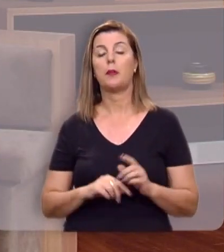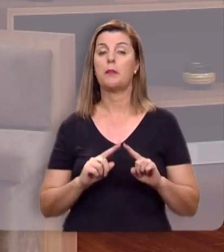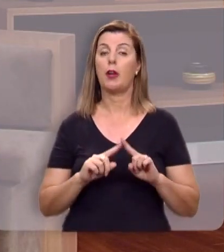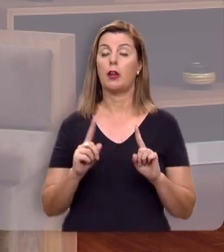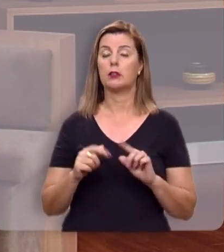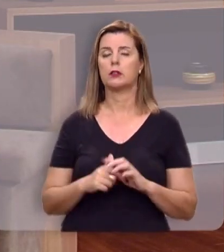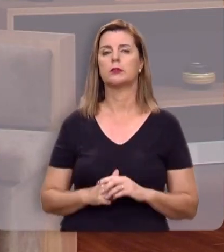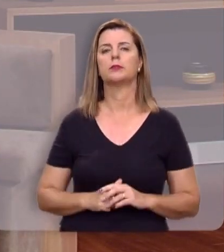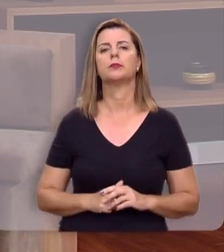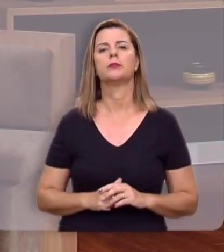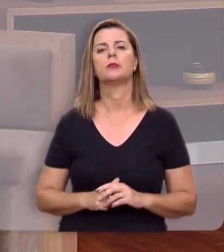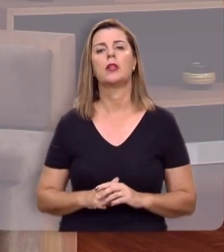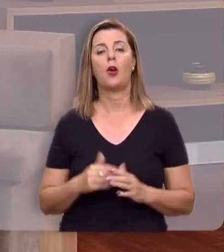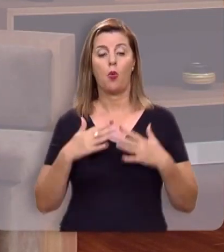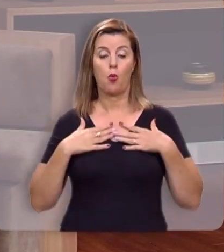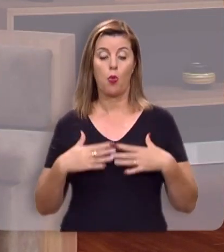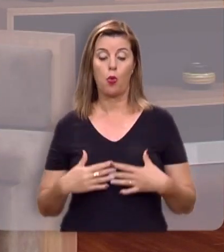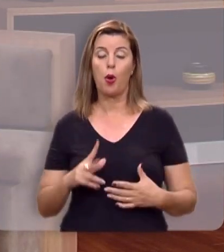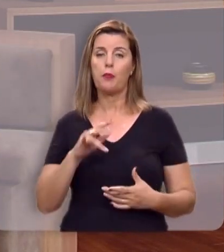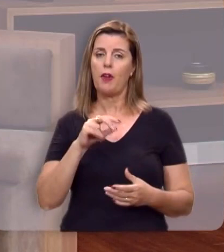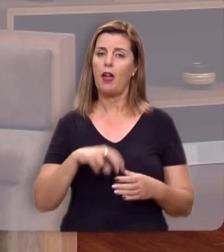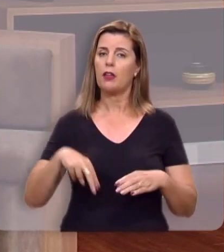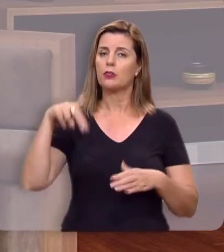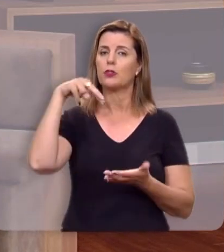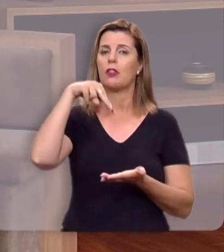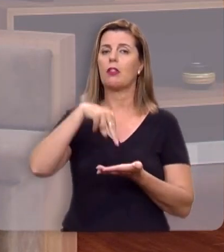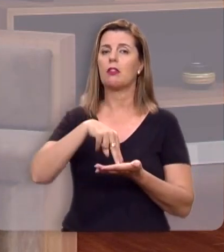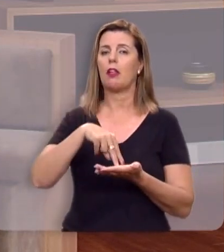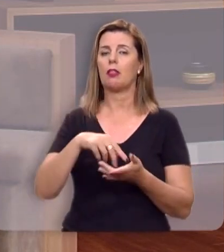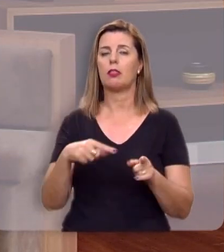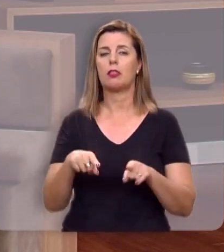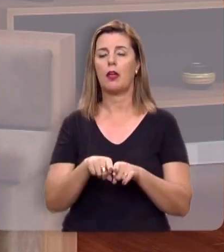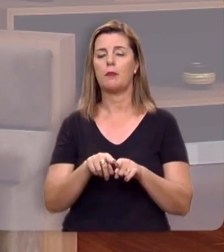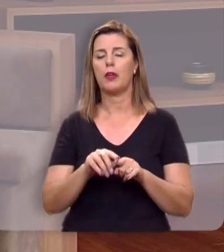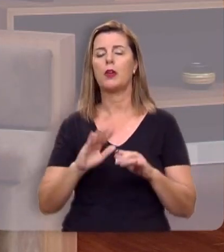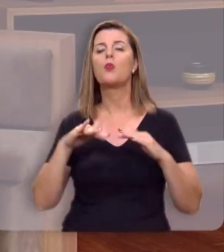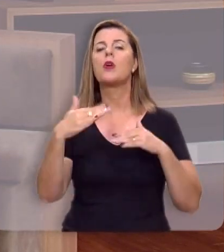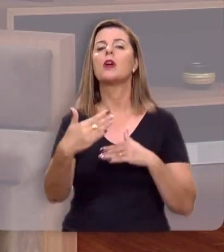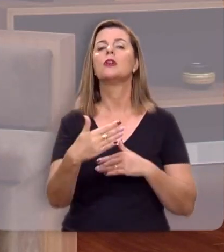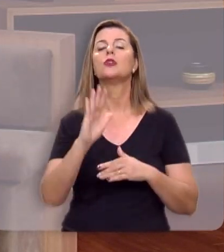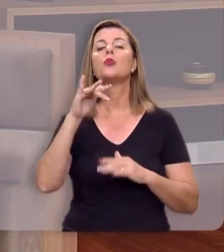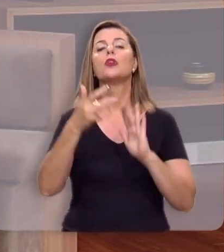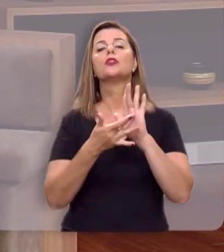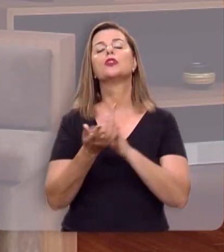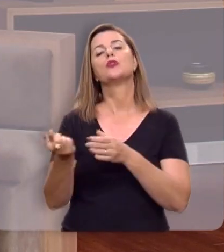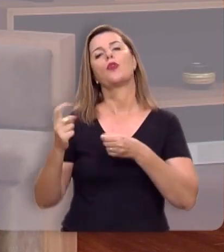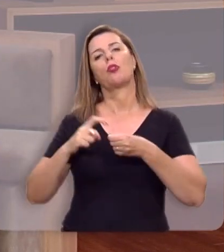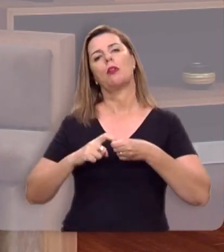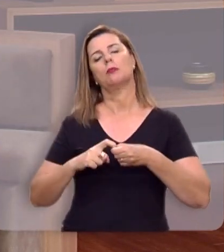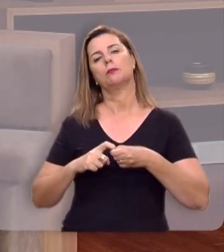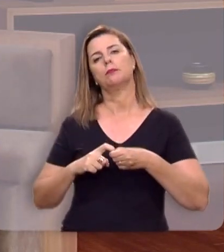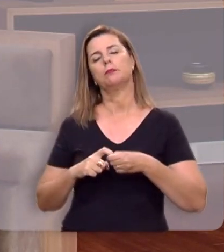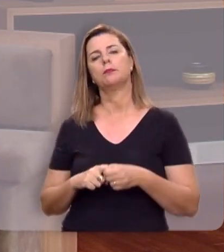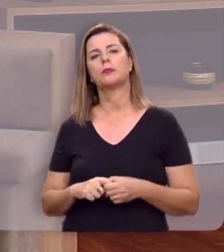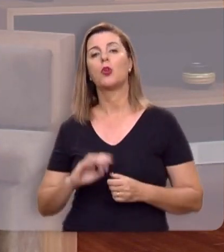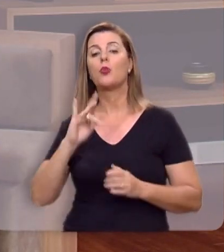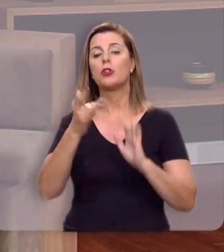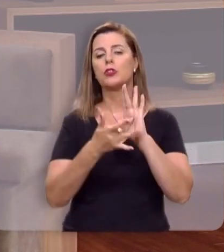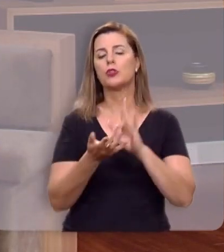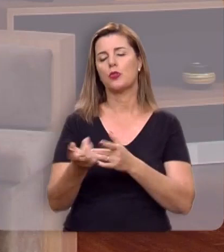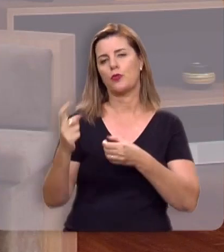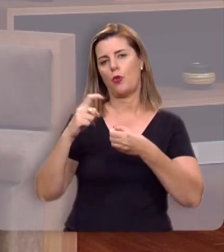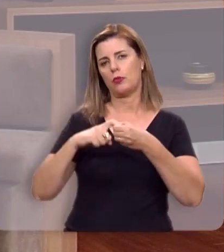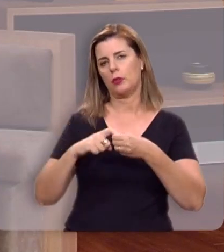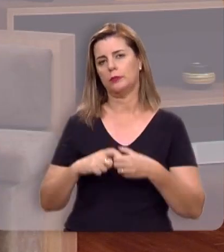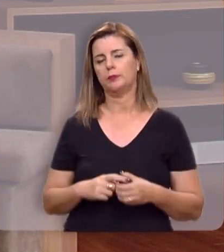Porém, este corpo vai ressuscitar. E quando vai ressuscitar? Quando Jesus voltar. Quando Jesus